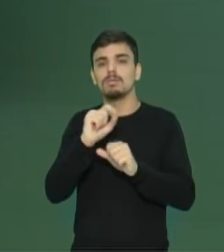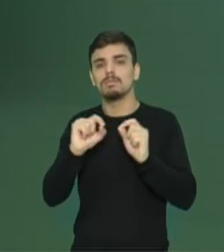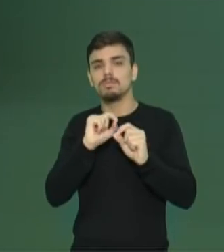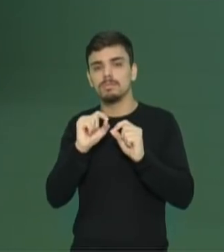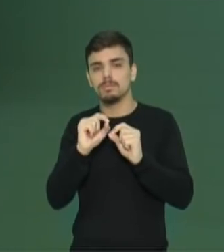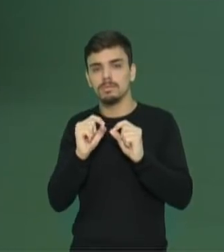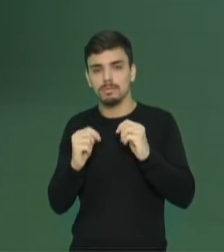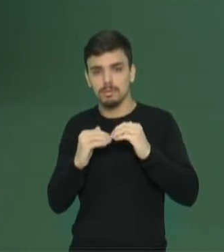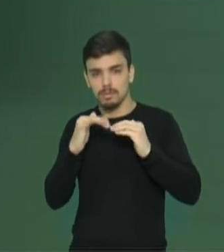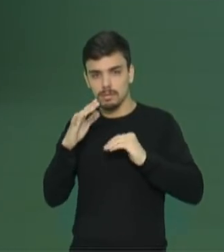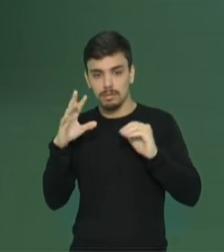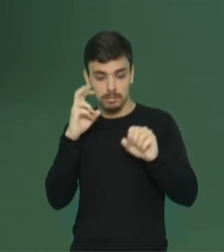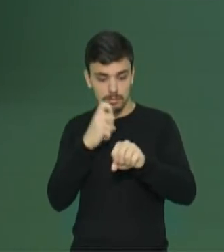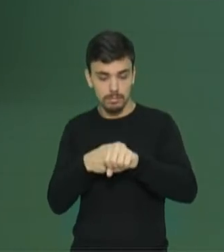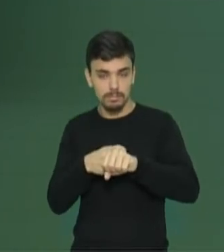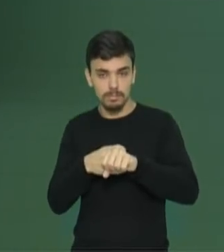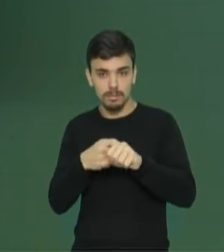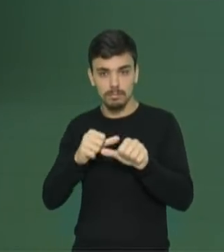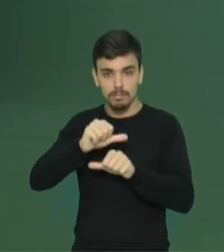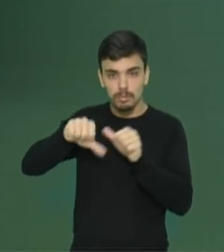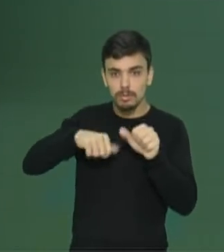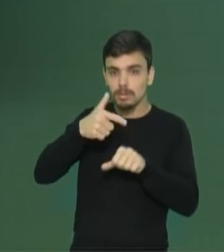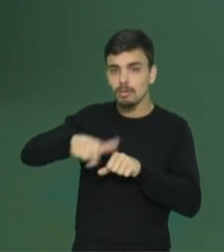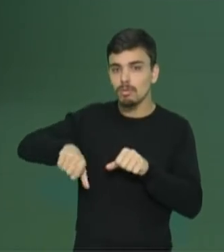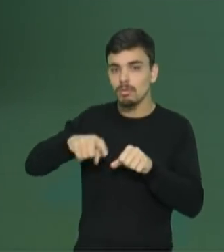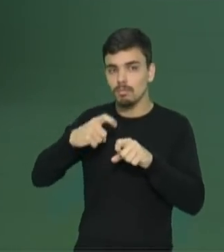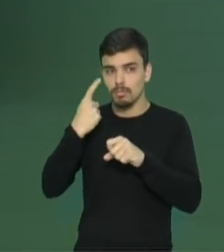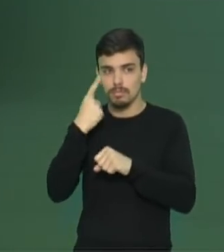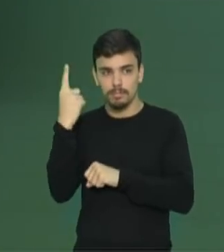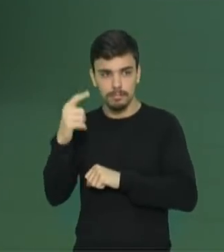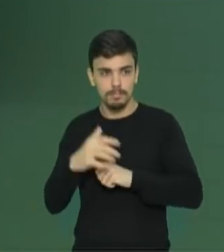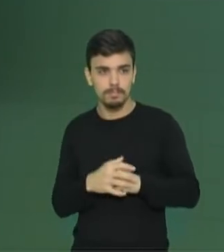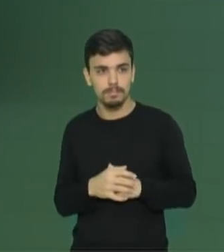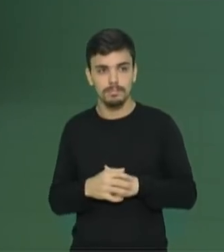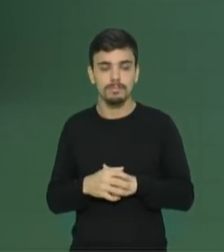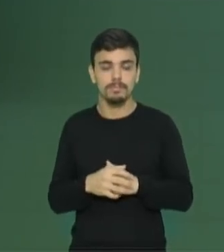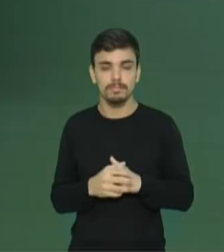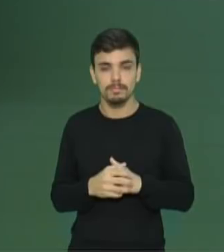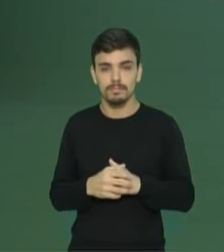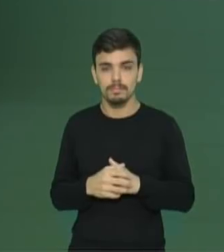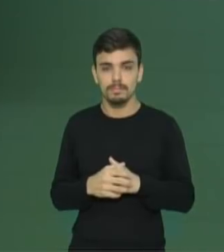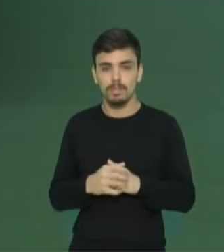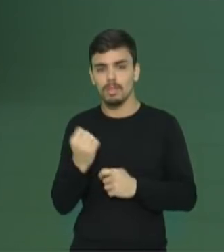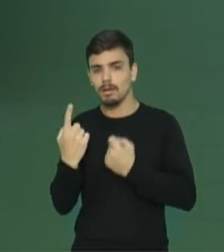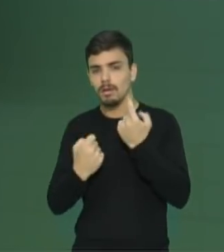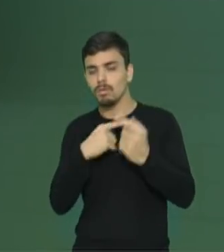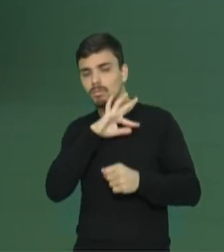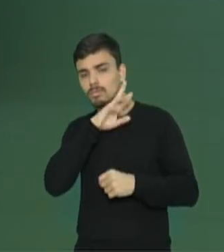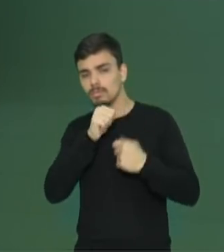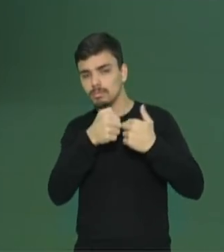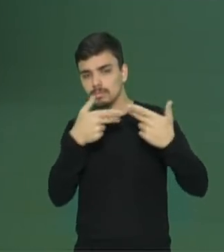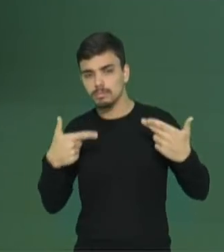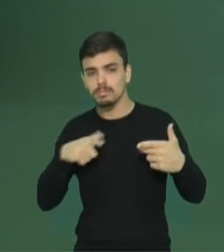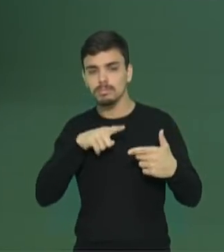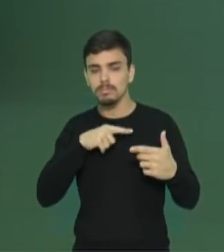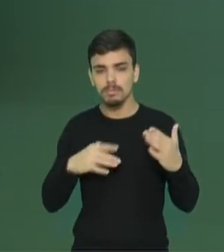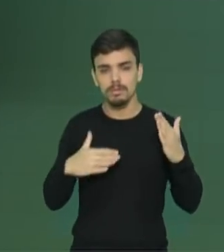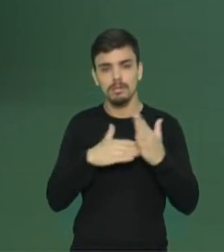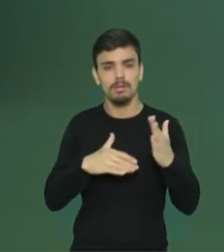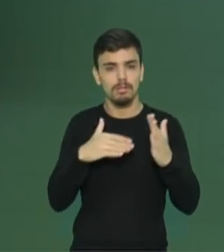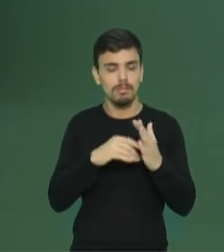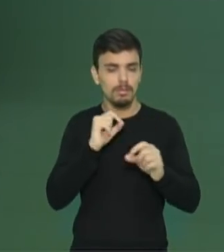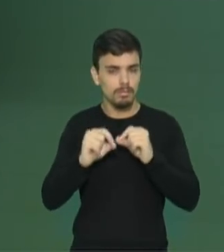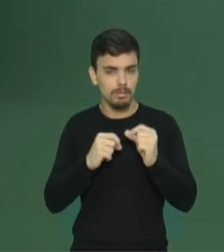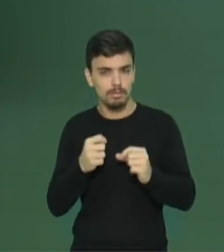esqueleto endurece. Muda, cresce, o esqueleto endurece. Alguns animais têm um número de mudas limitados ao longo